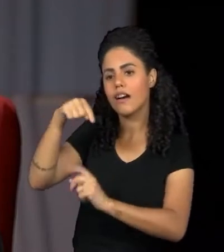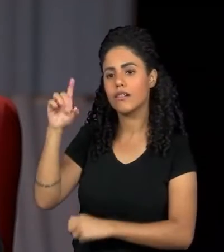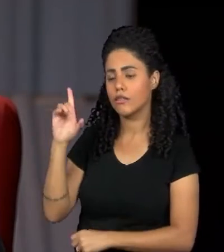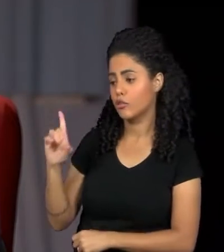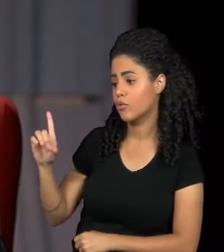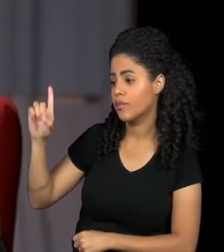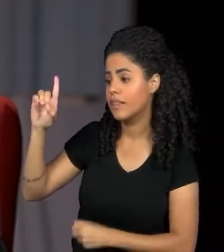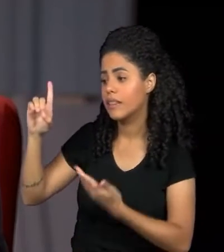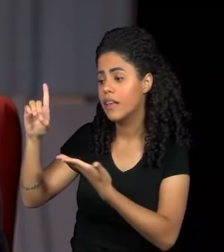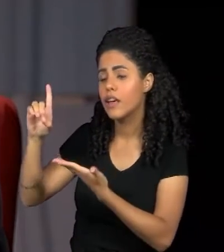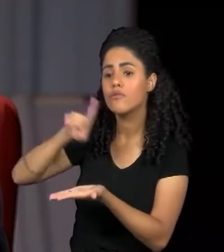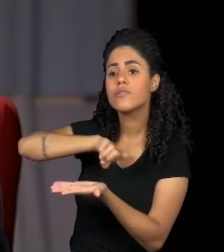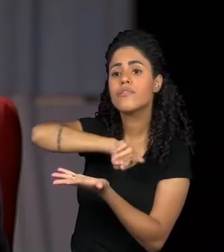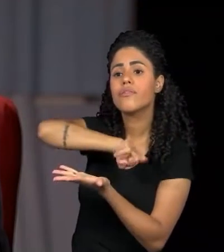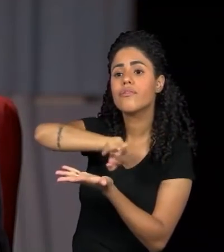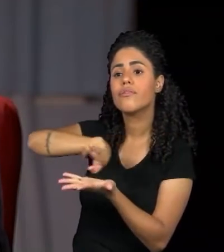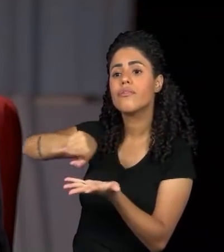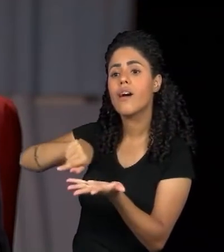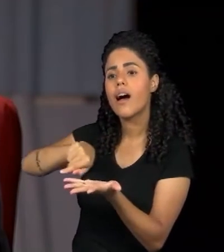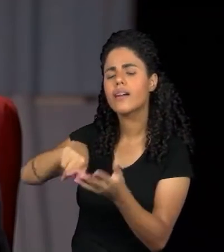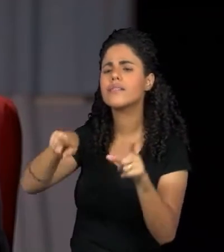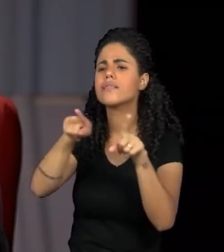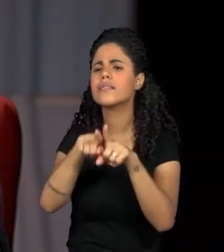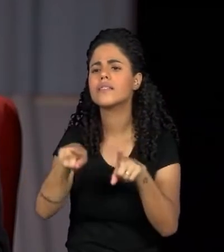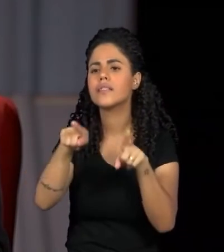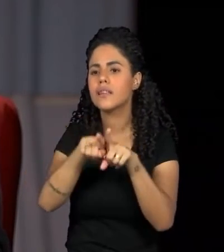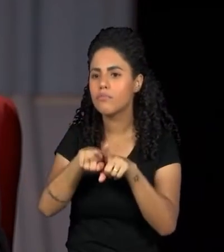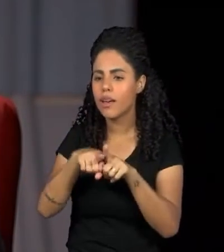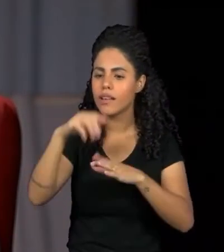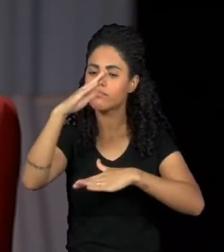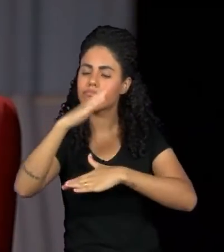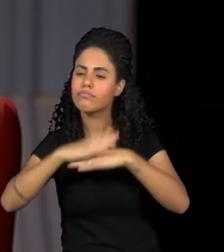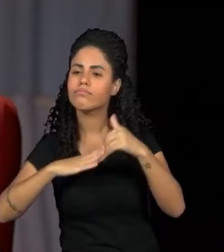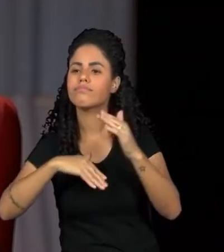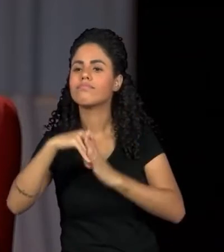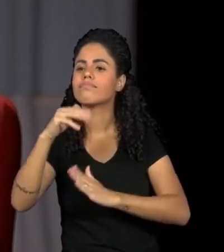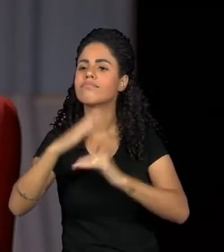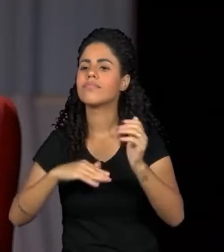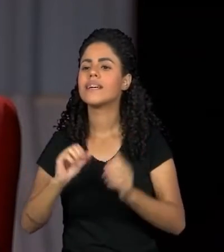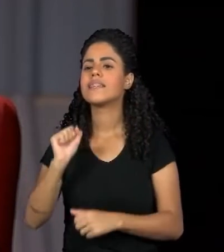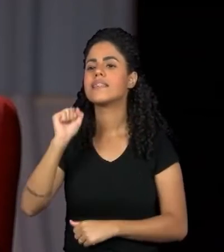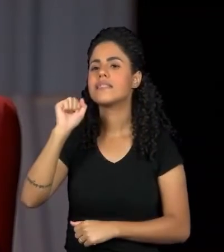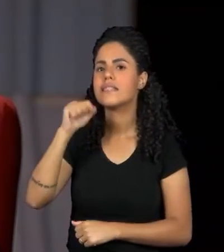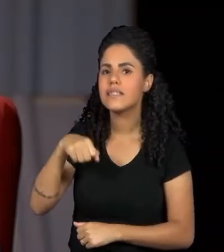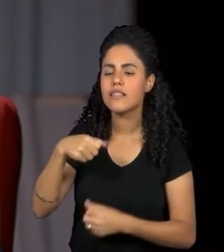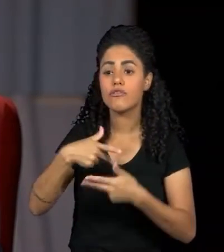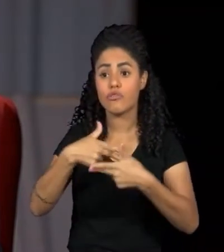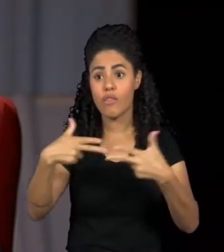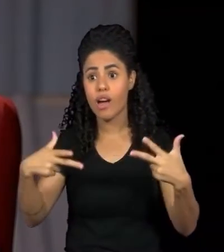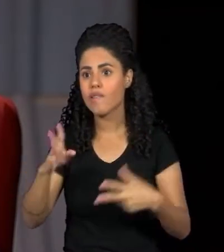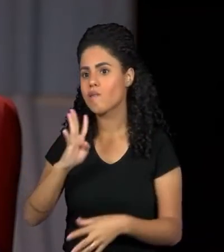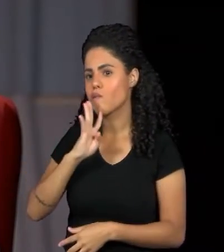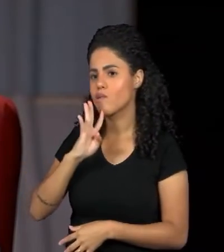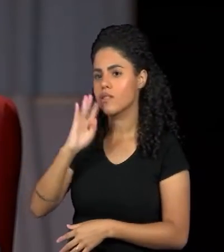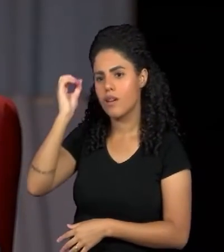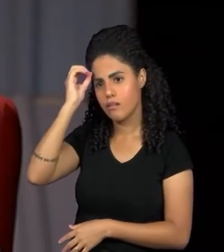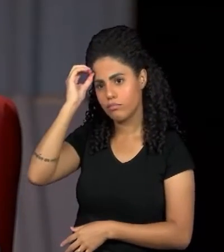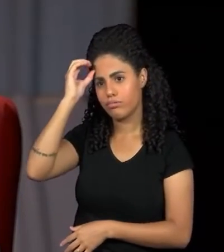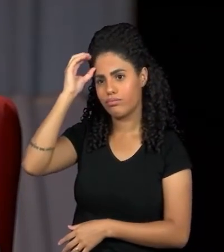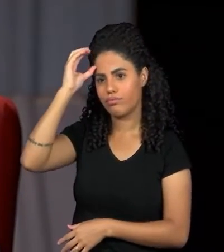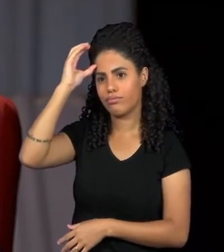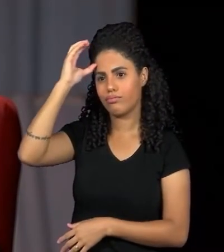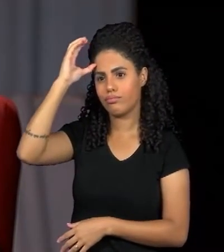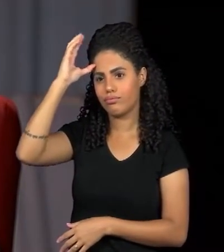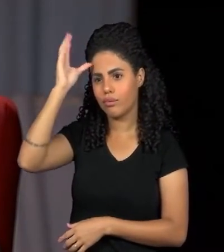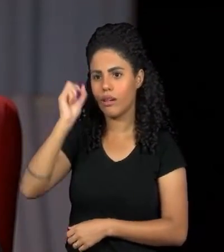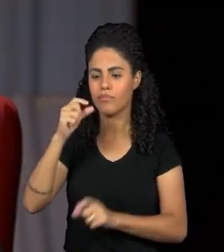muitas coisas e ainda há práticas muito chamanicas né que que diz respeito ao conhecimento de de ervas ao